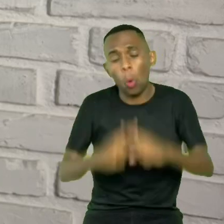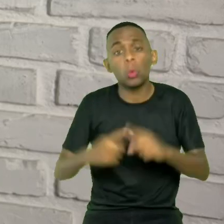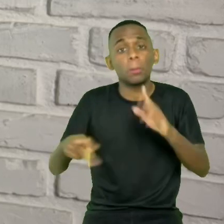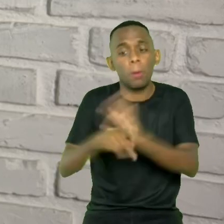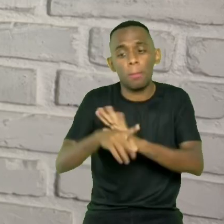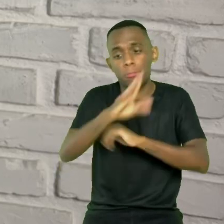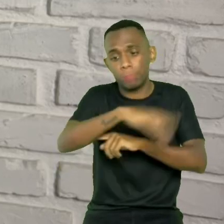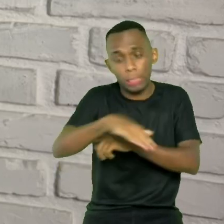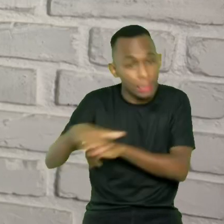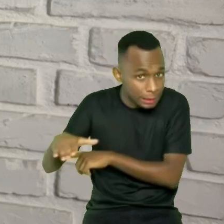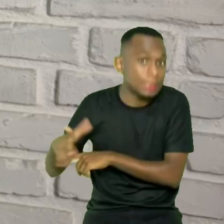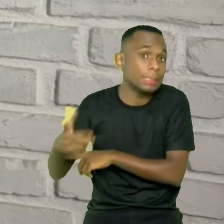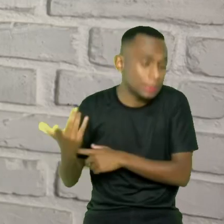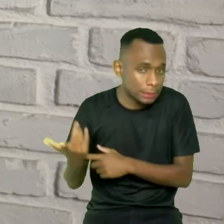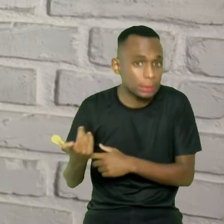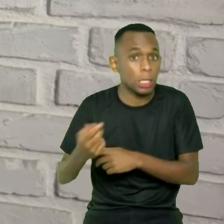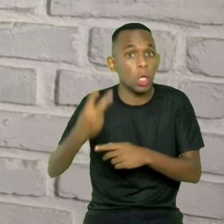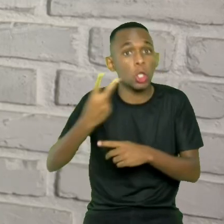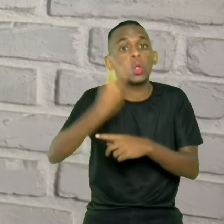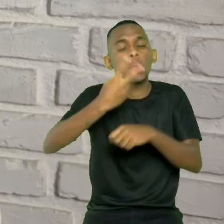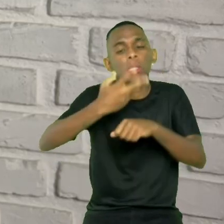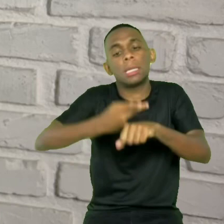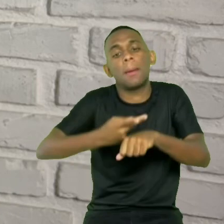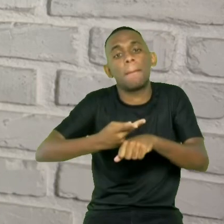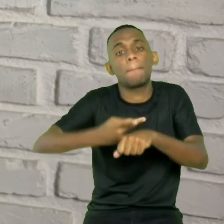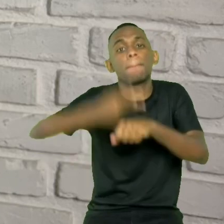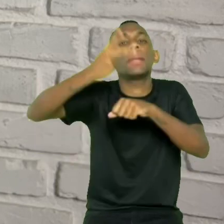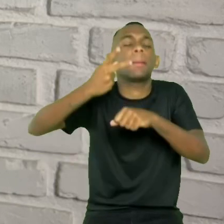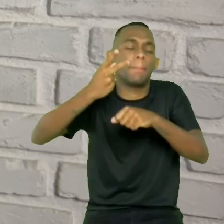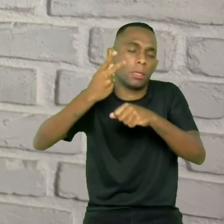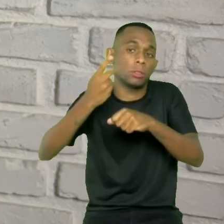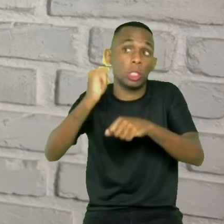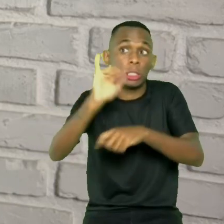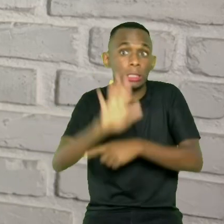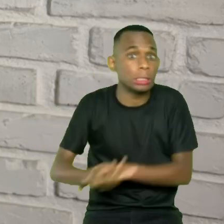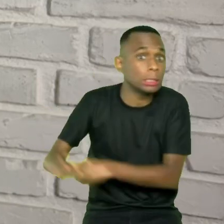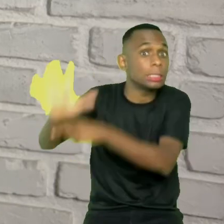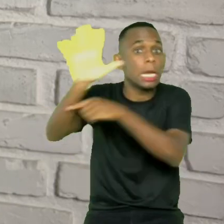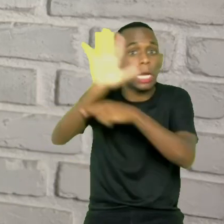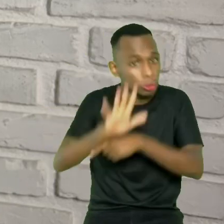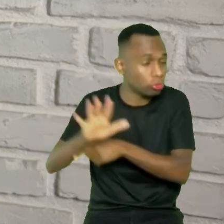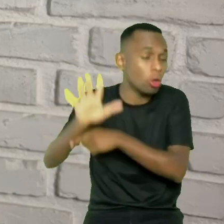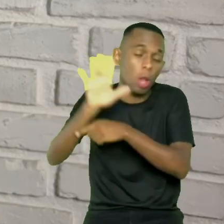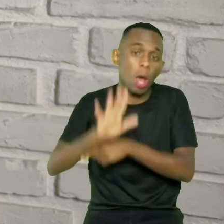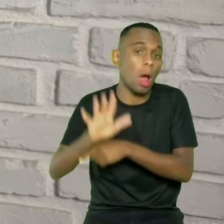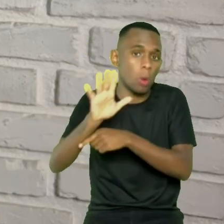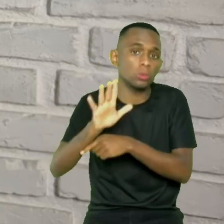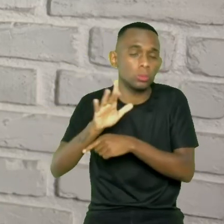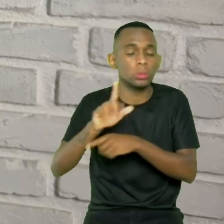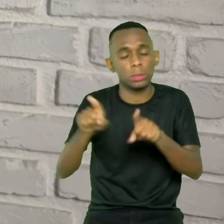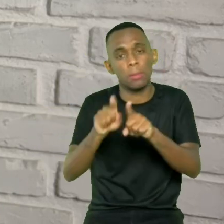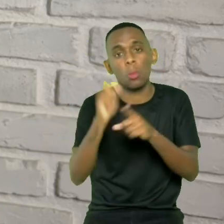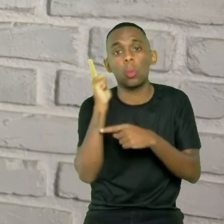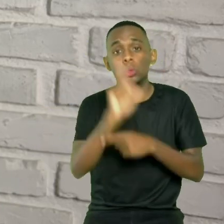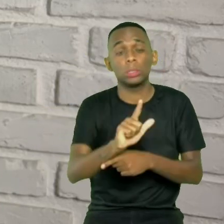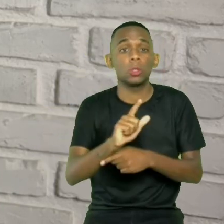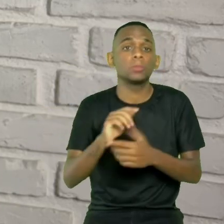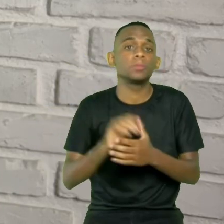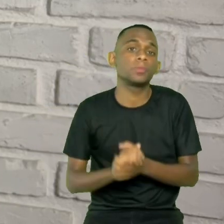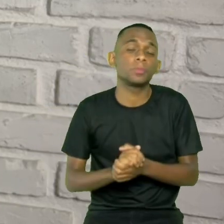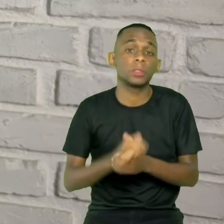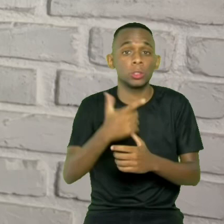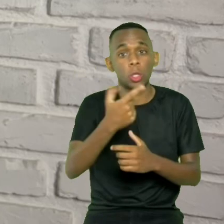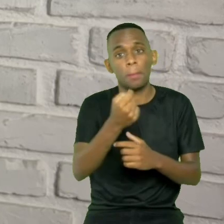vezes premiado no Concurso Internacional de Contos Paulo Leminski, no Paraná. Em 2005,